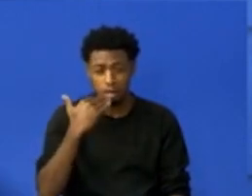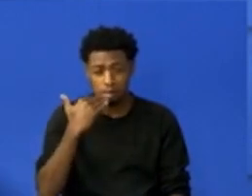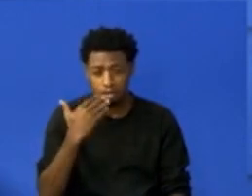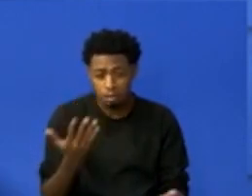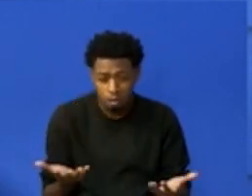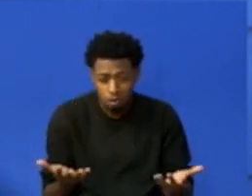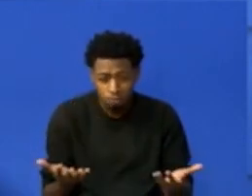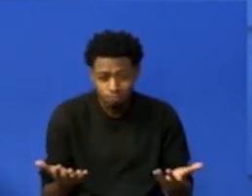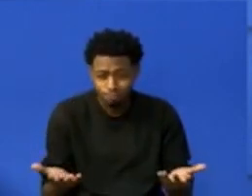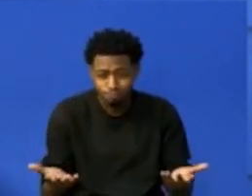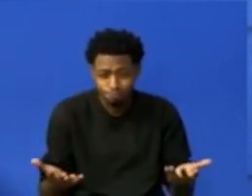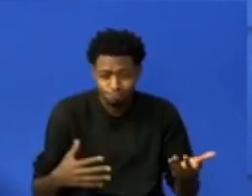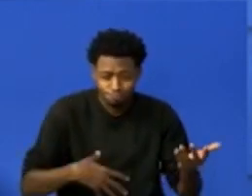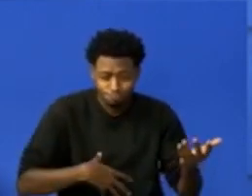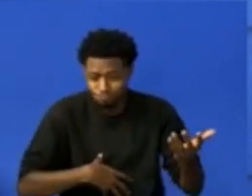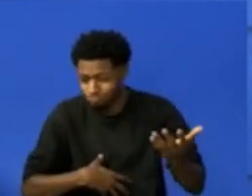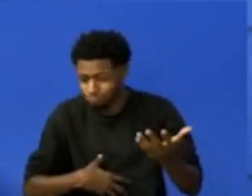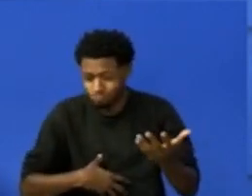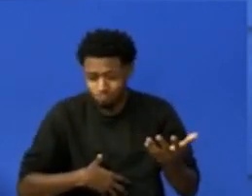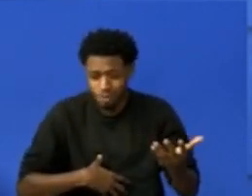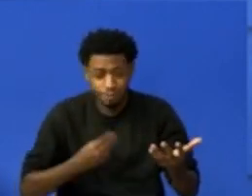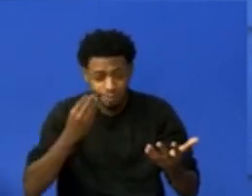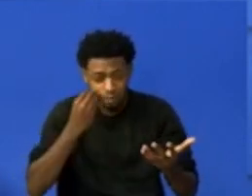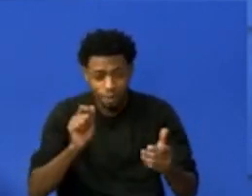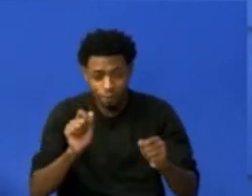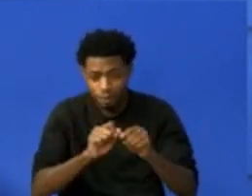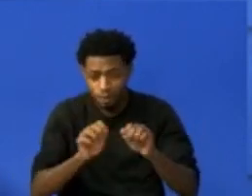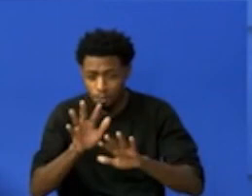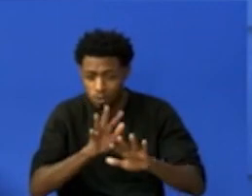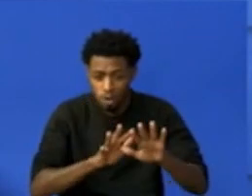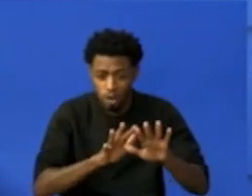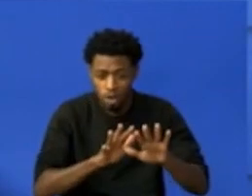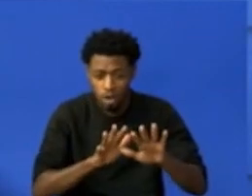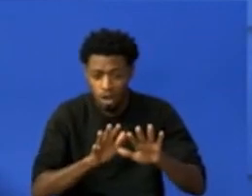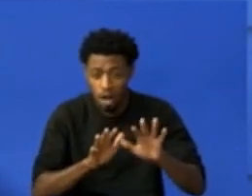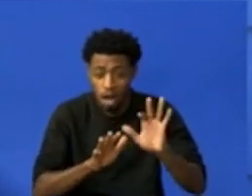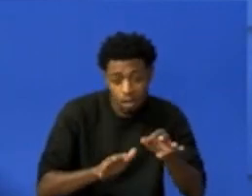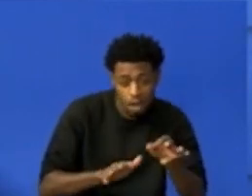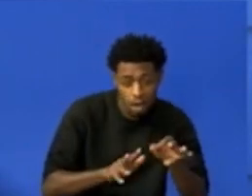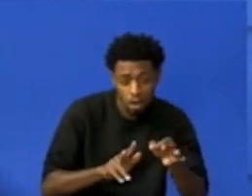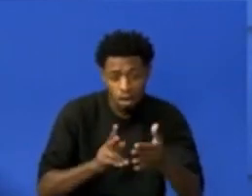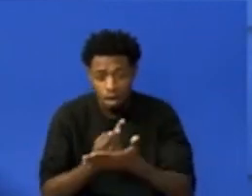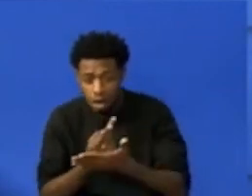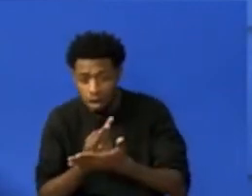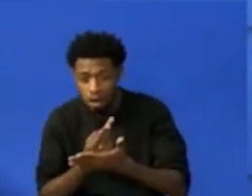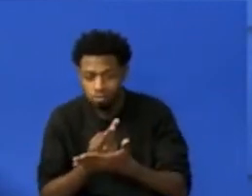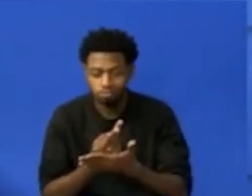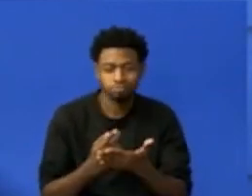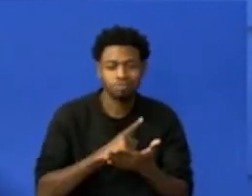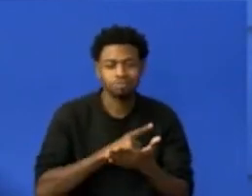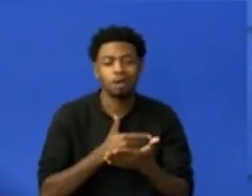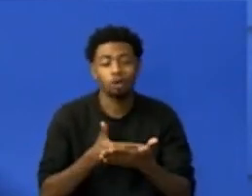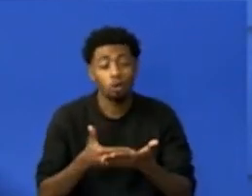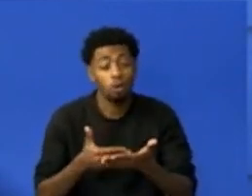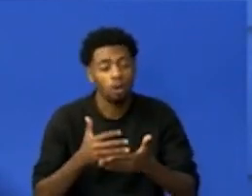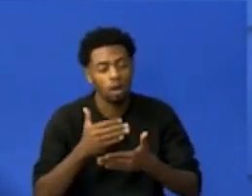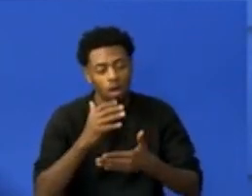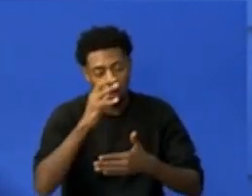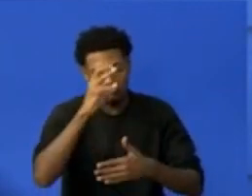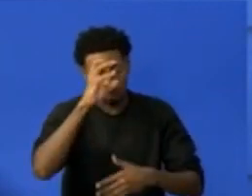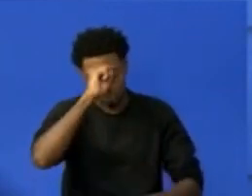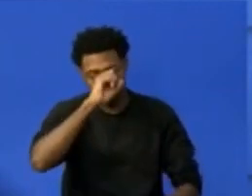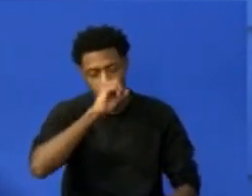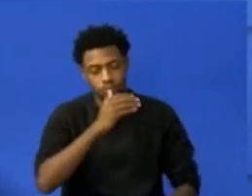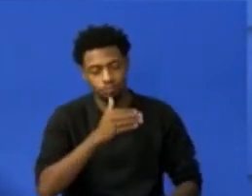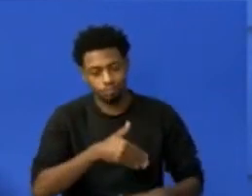professor, eu preciso tentar fazer os movimentos, eu acerto um, erro o outro, eu ainda estou no estágio inicial de aprendizagem. Então,